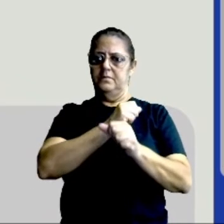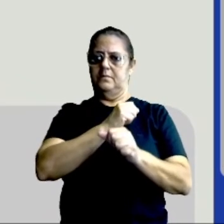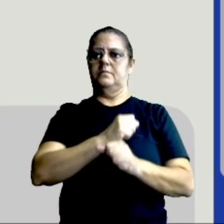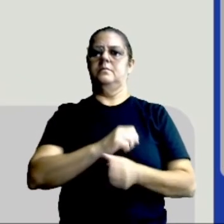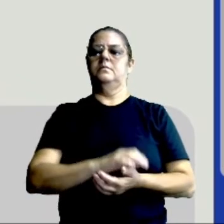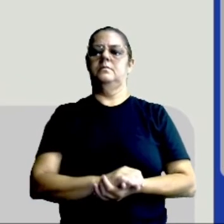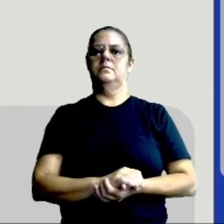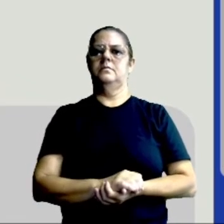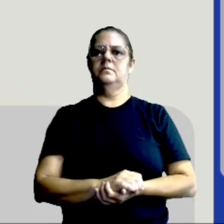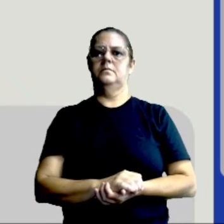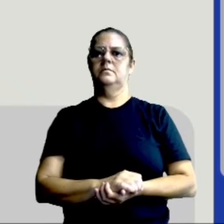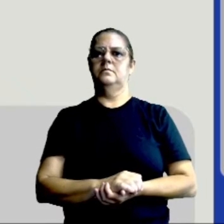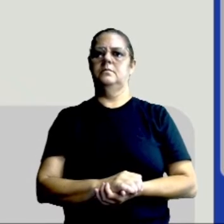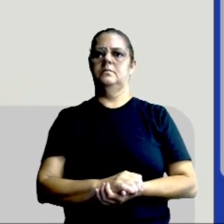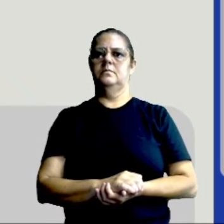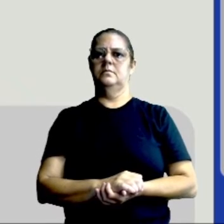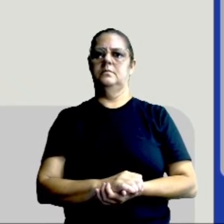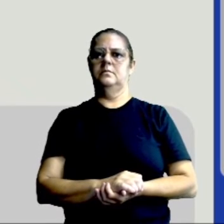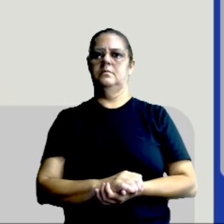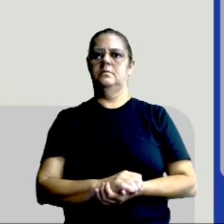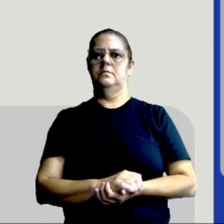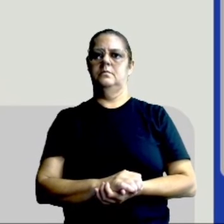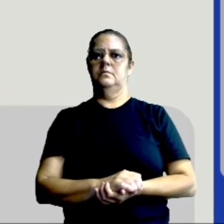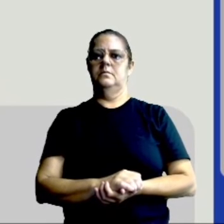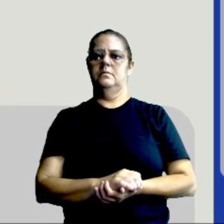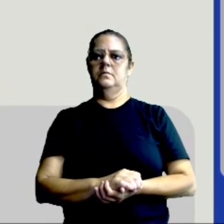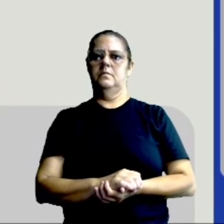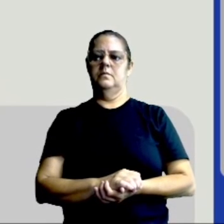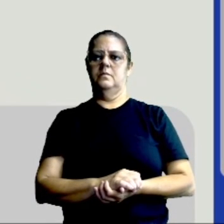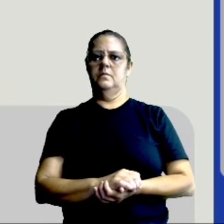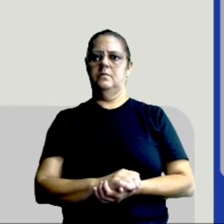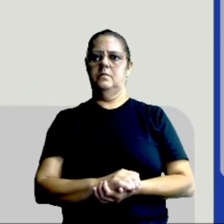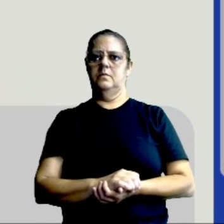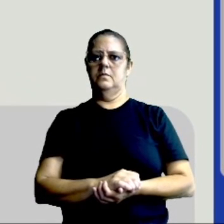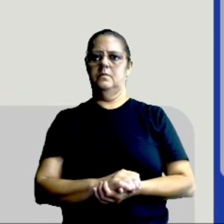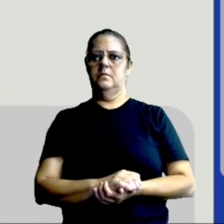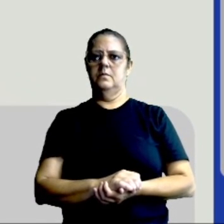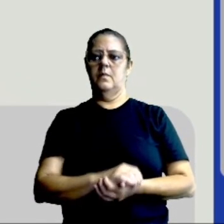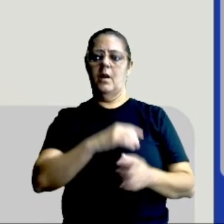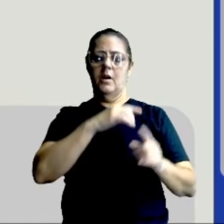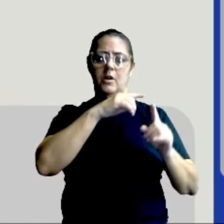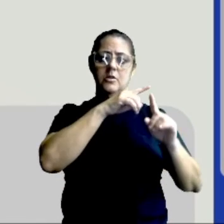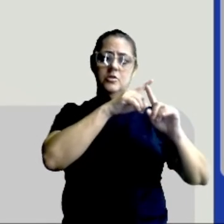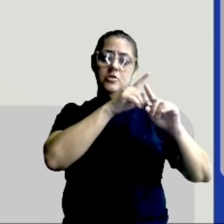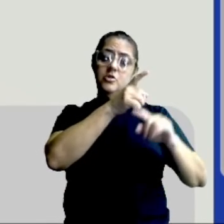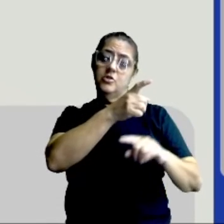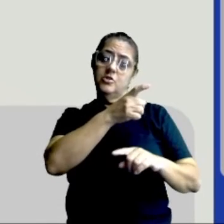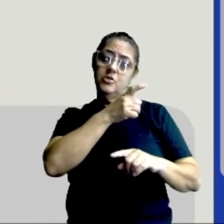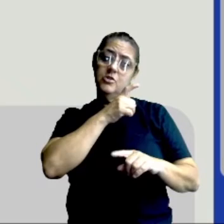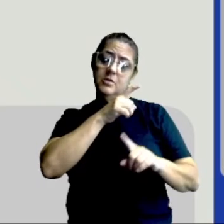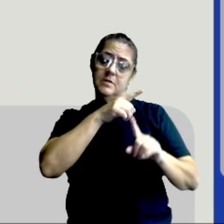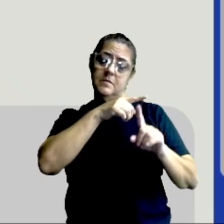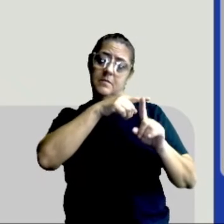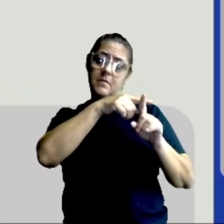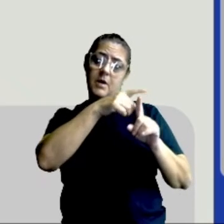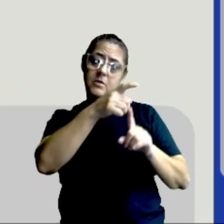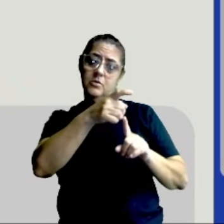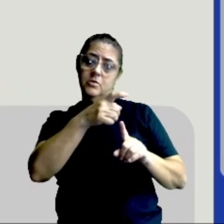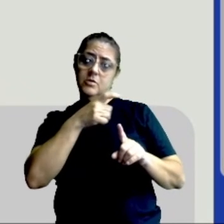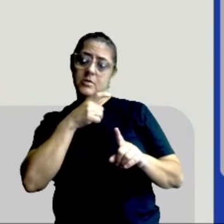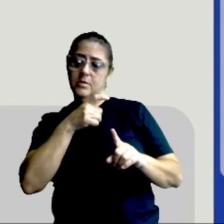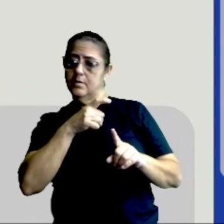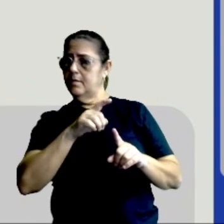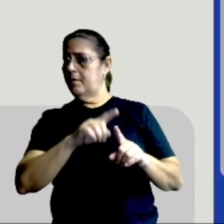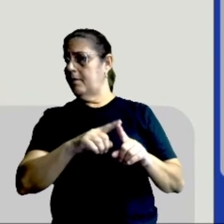mesma coisa de juntar. Então, juntar esses dois pesos desconhecidos é somar, X mais X. Mas isso a gente soma com as